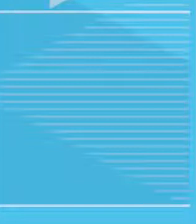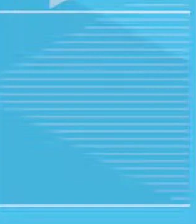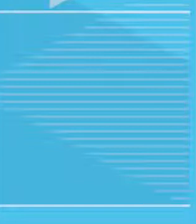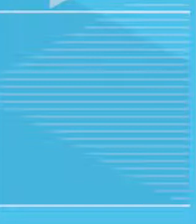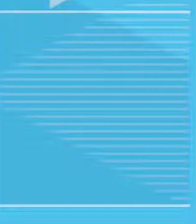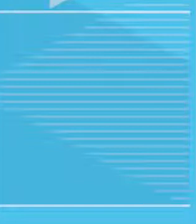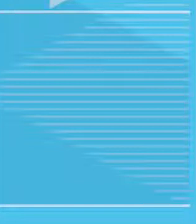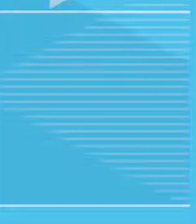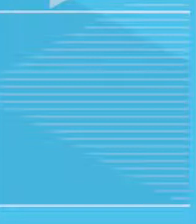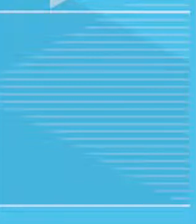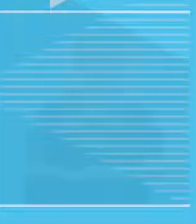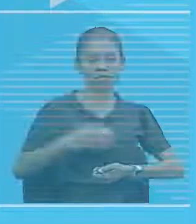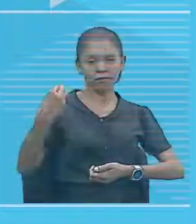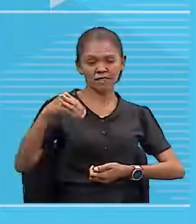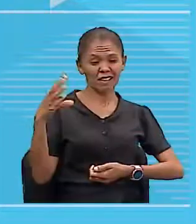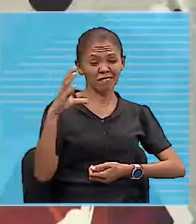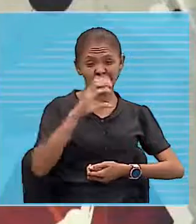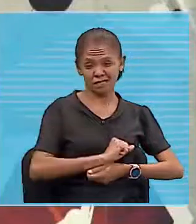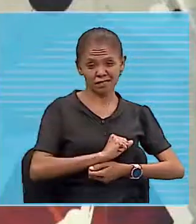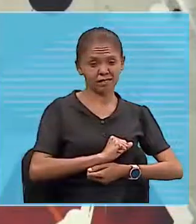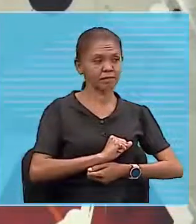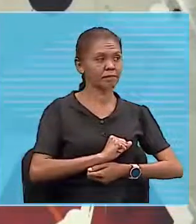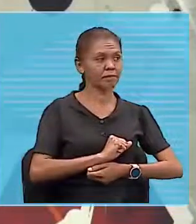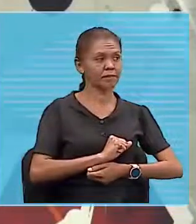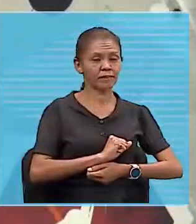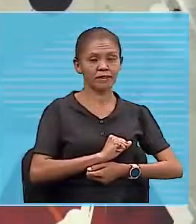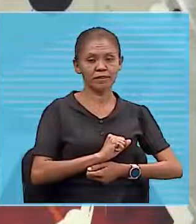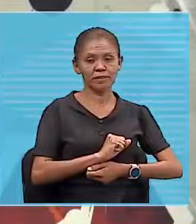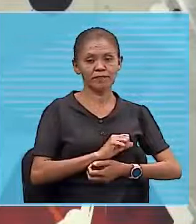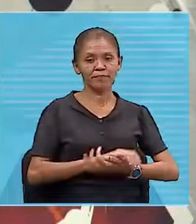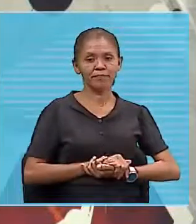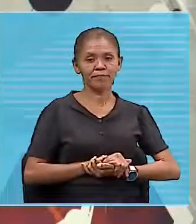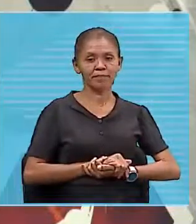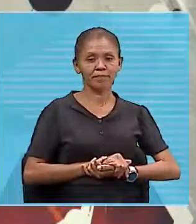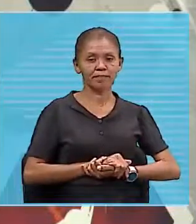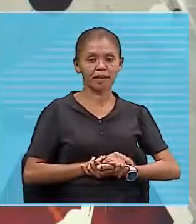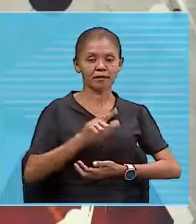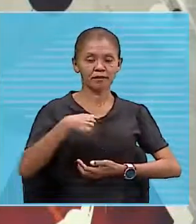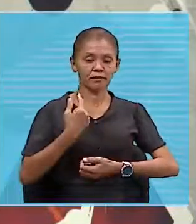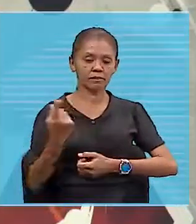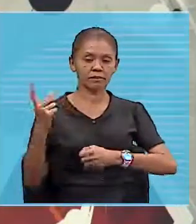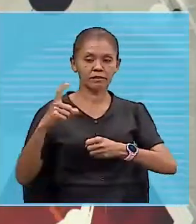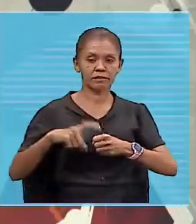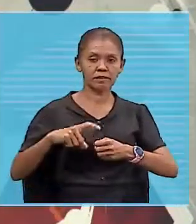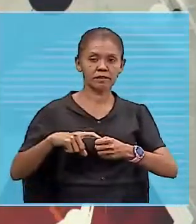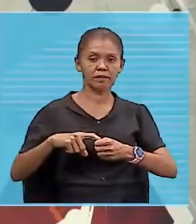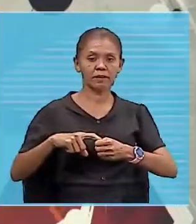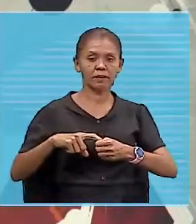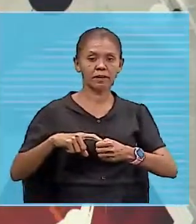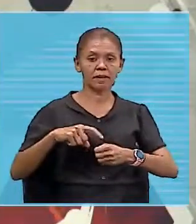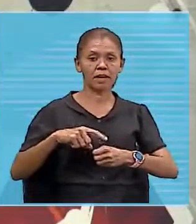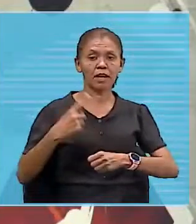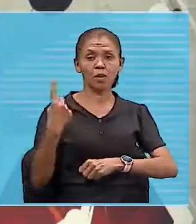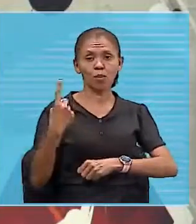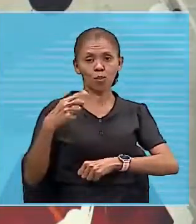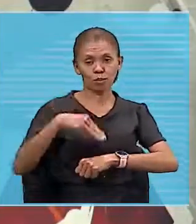vamos fazer o seguinte vamos para o intervalo não me atentei ao tempo vamos para o intervalozinho quando voltar eu dou para vocês mais um minutinho